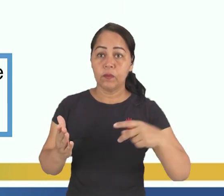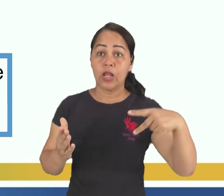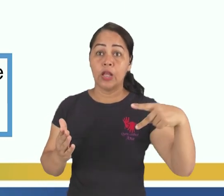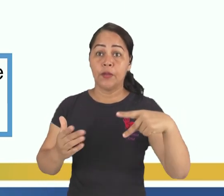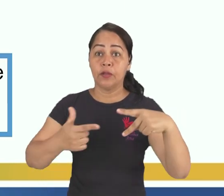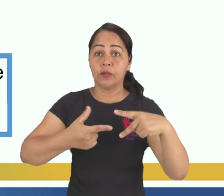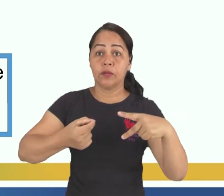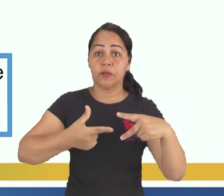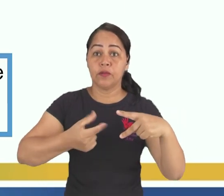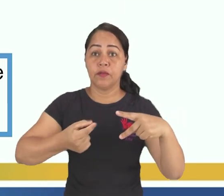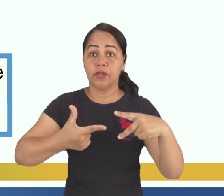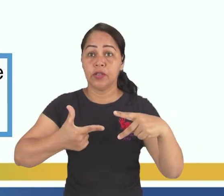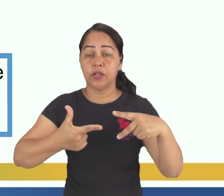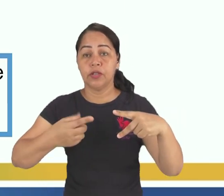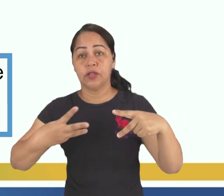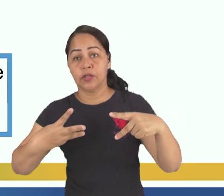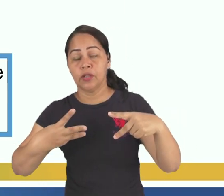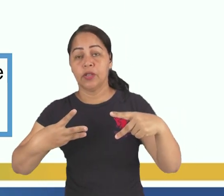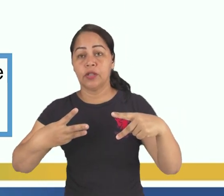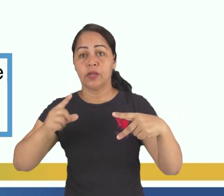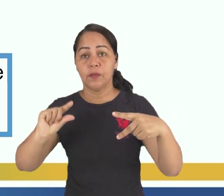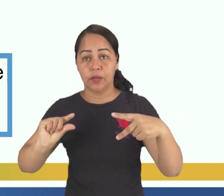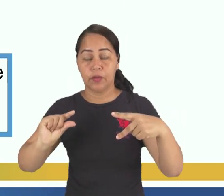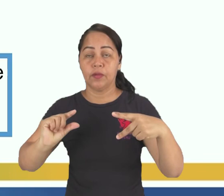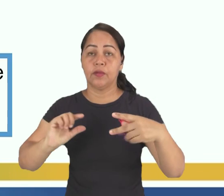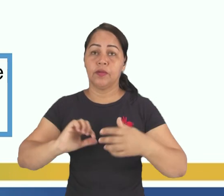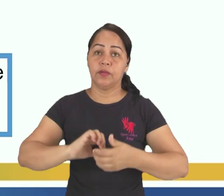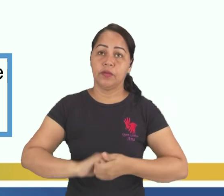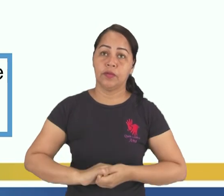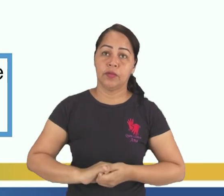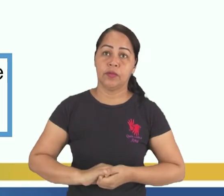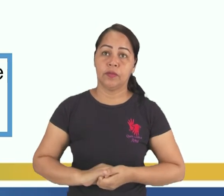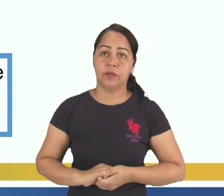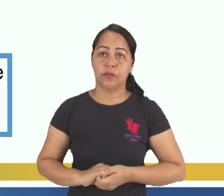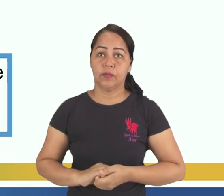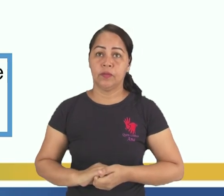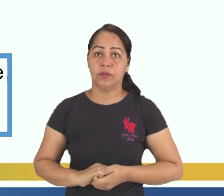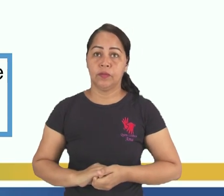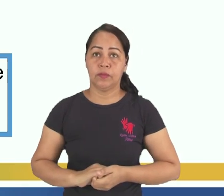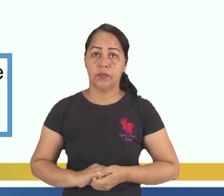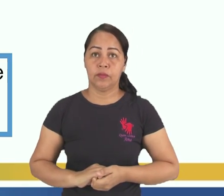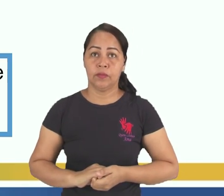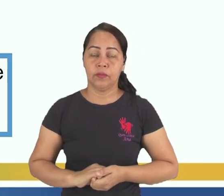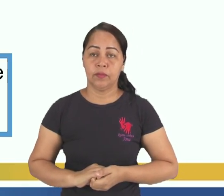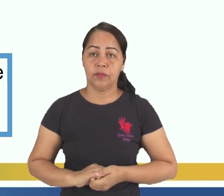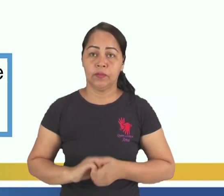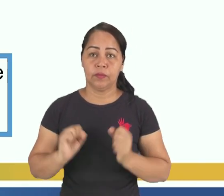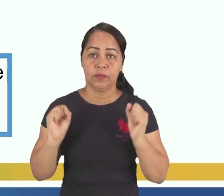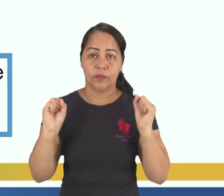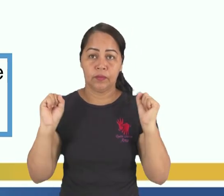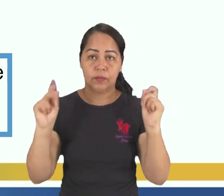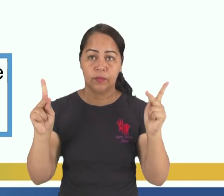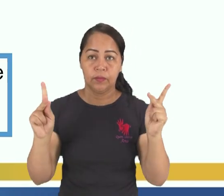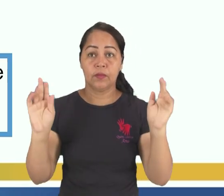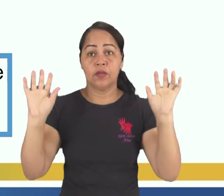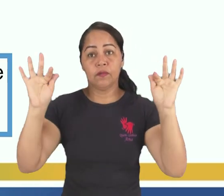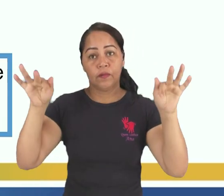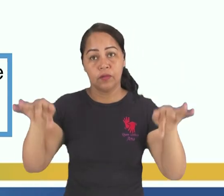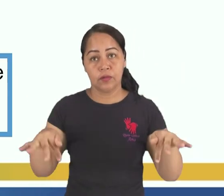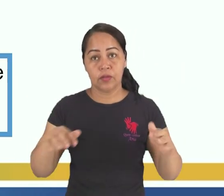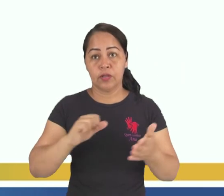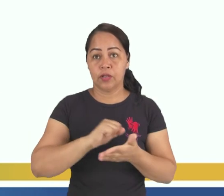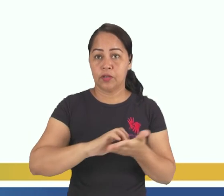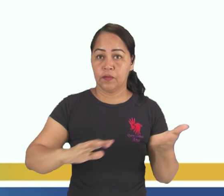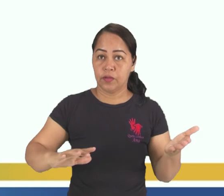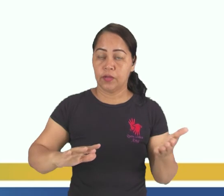e observar que realmente a fração 3 sobre 2023 é menor das quatro, ok? Então, finalizado aí o nosso